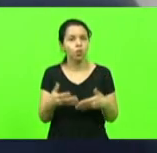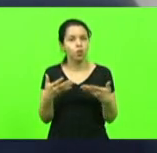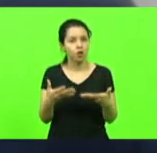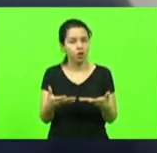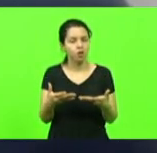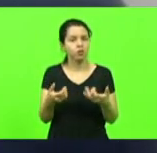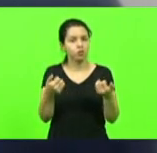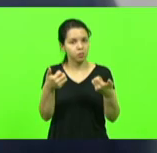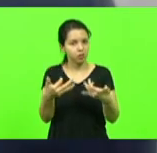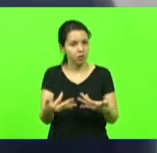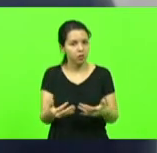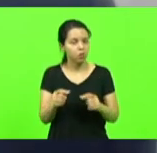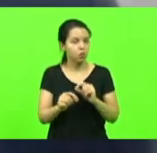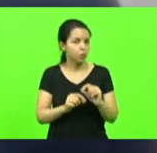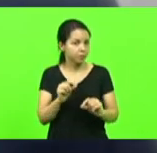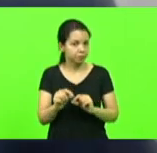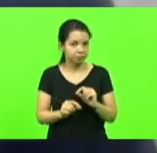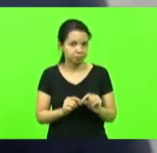que